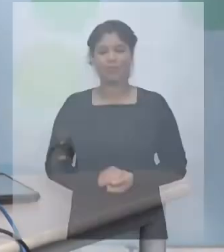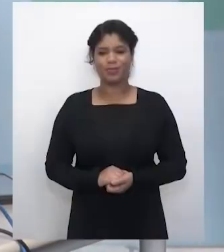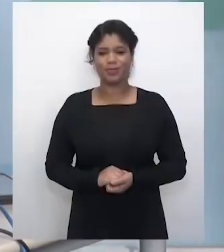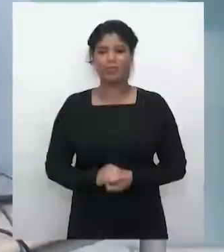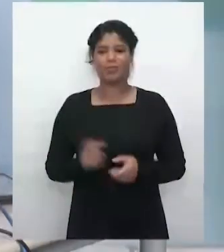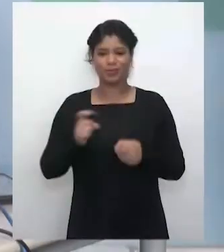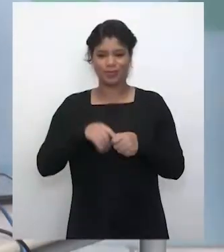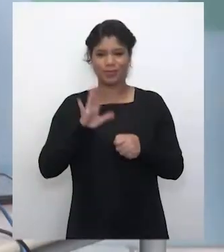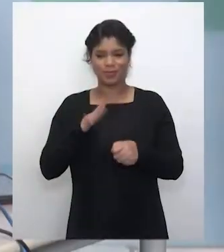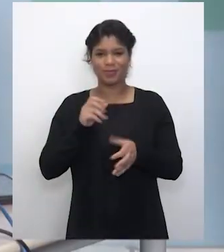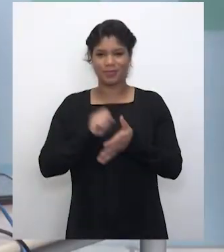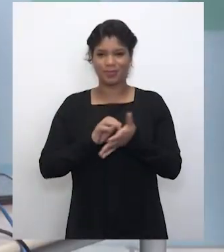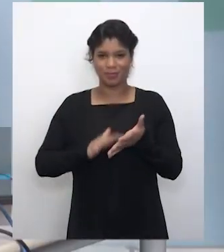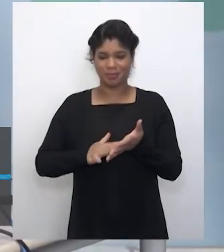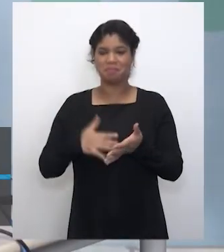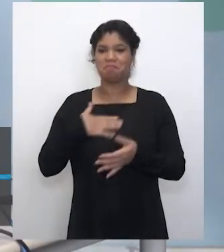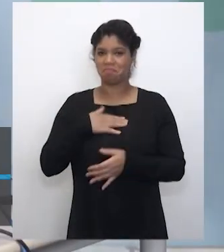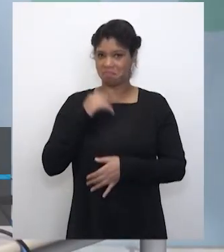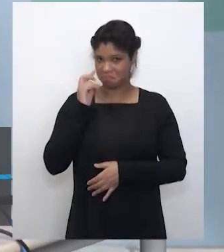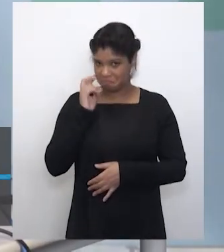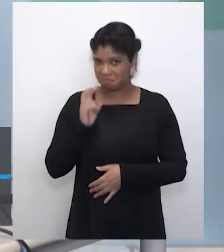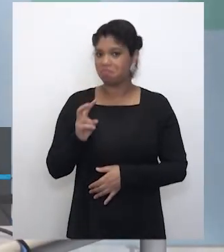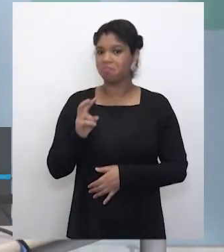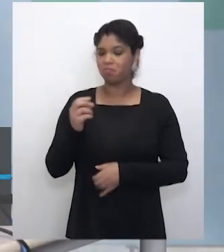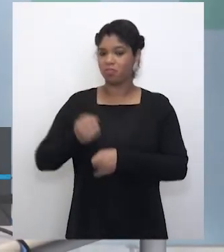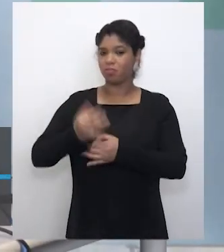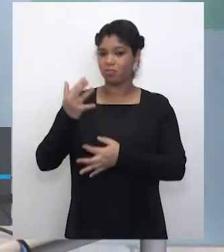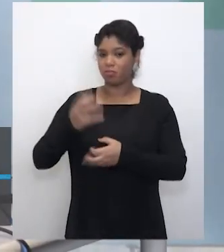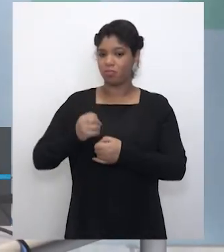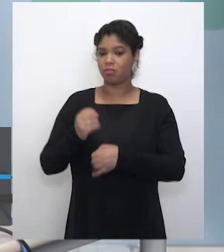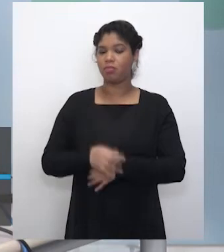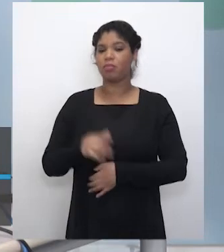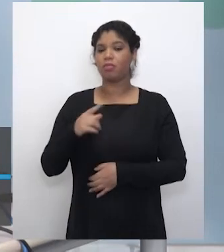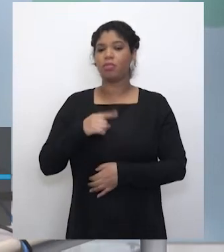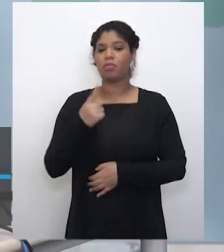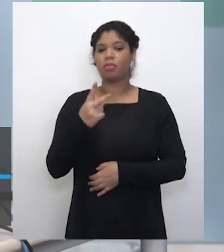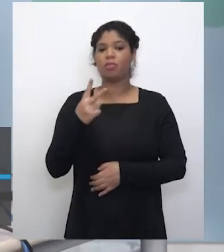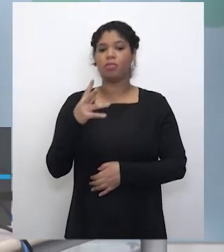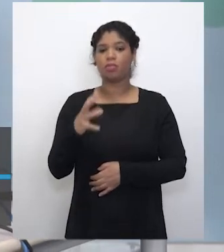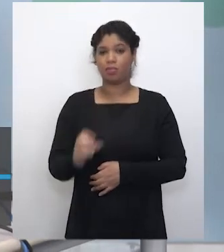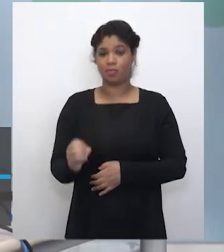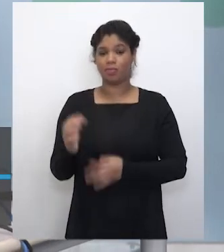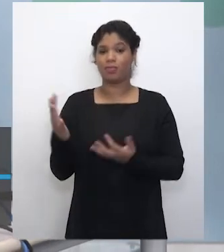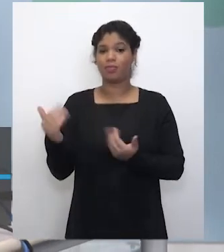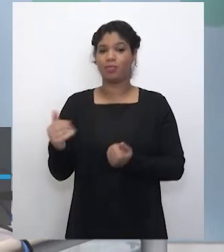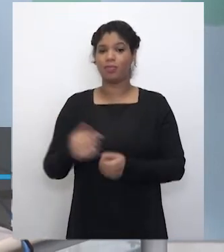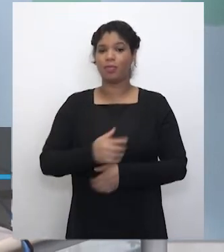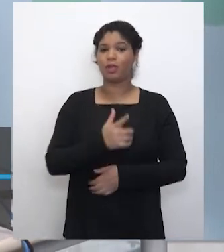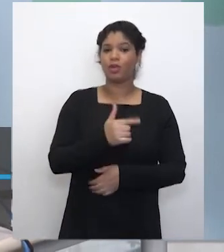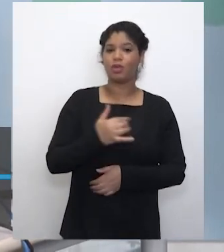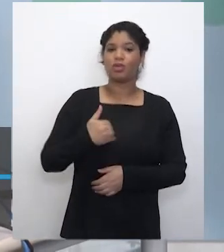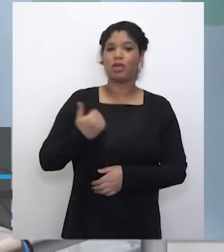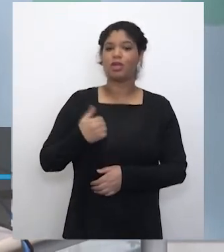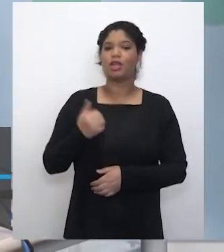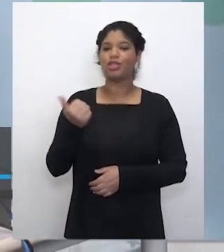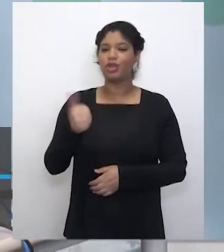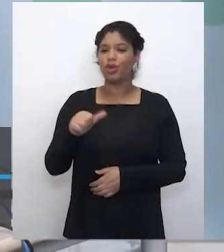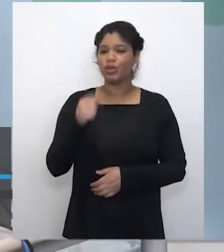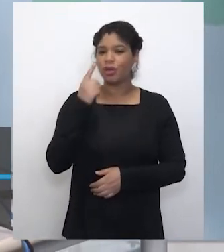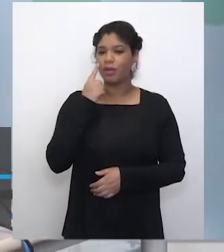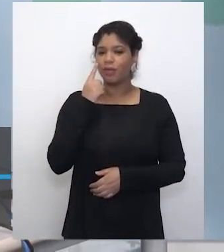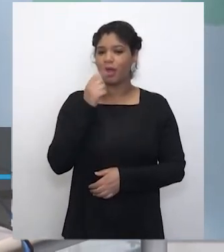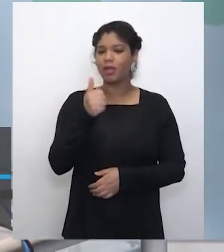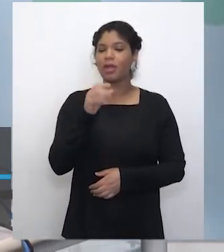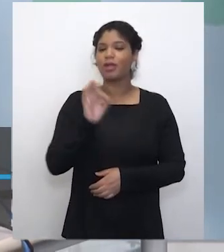Voltamos da atividade, professora Inês, gostei de ver. Eles colocaram aqui que diz total de 120 jovens, 12 têm 11 anos, ou seja,